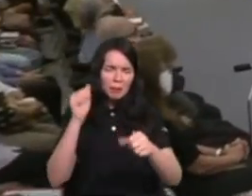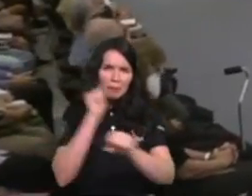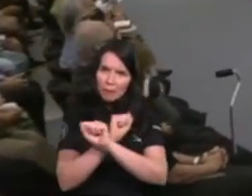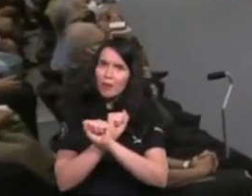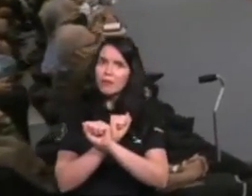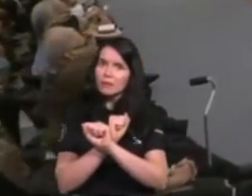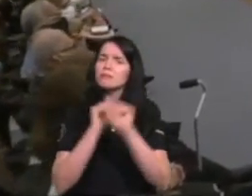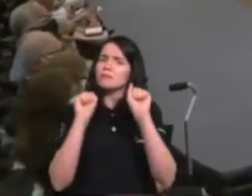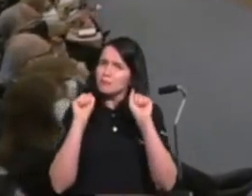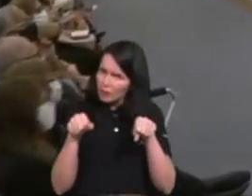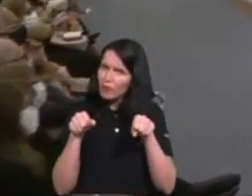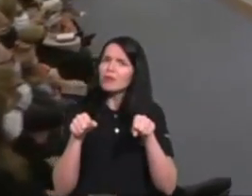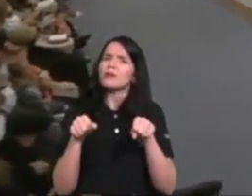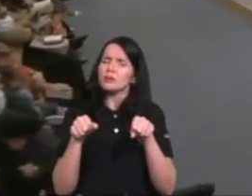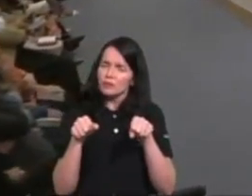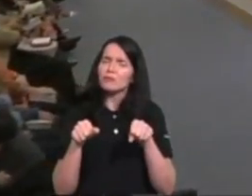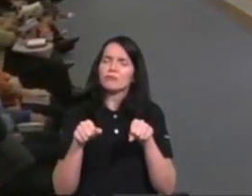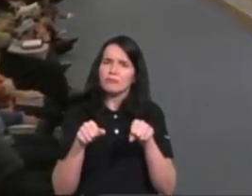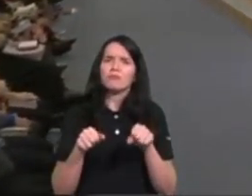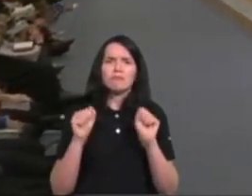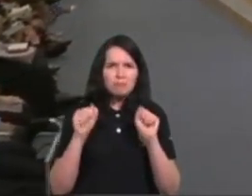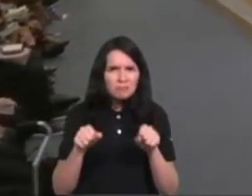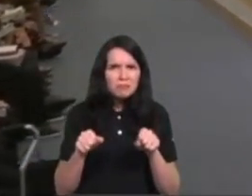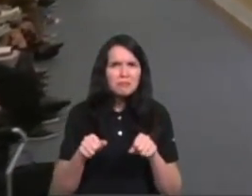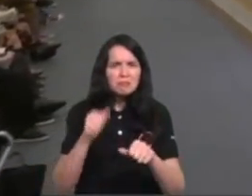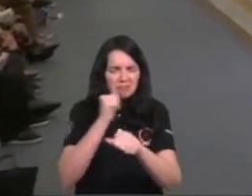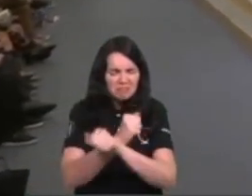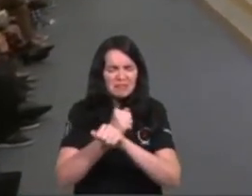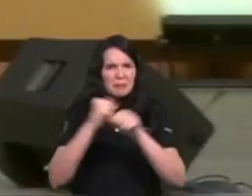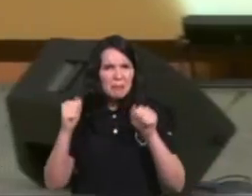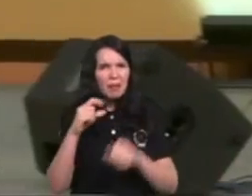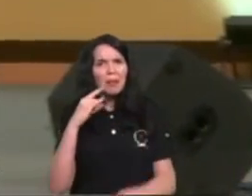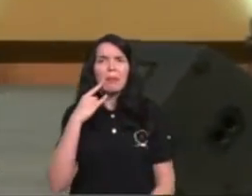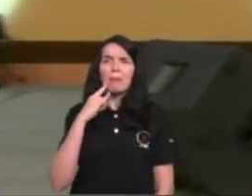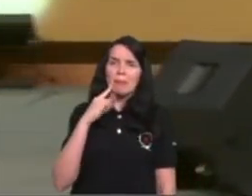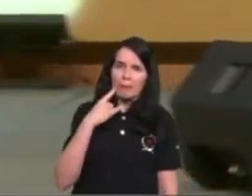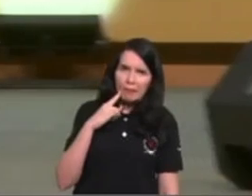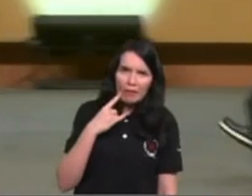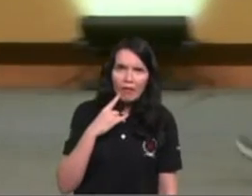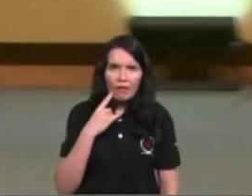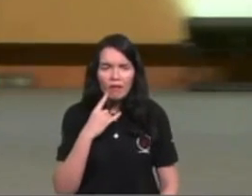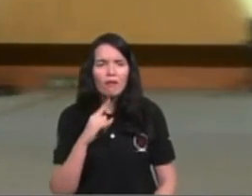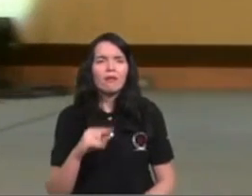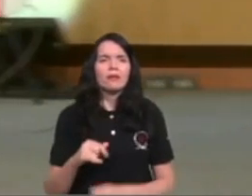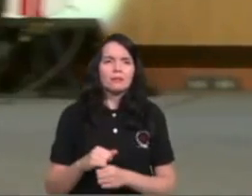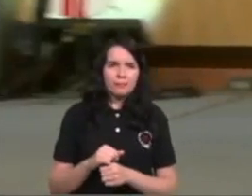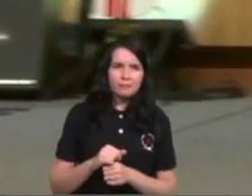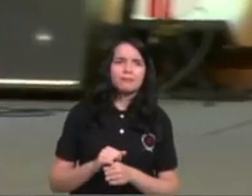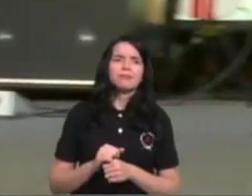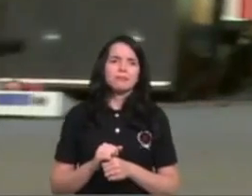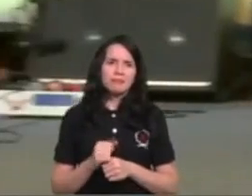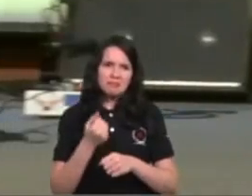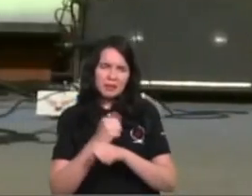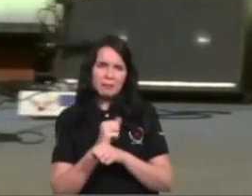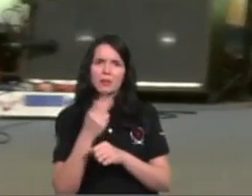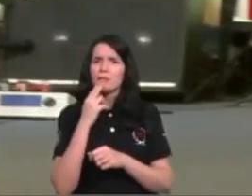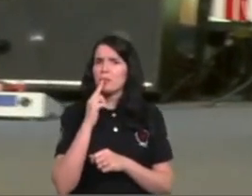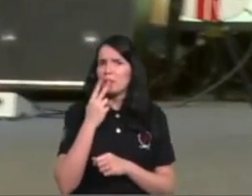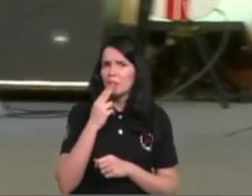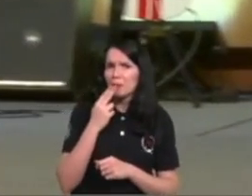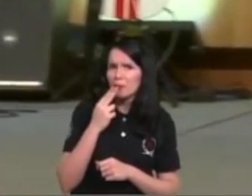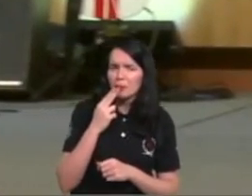Você pode você pode vir a ser um liberto da cachaça um liberto da bebida um liberto do